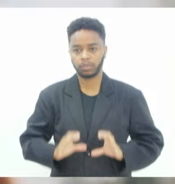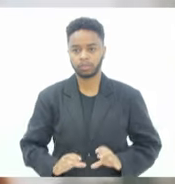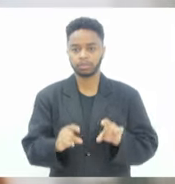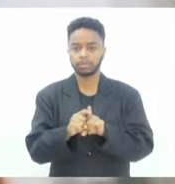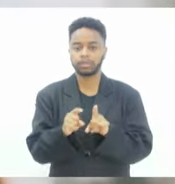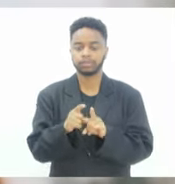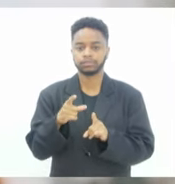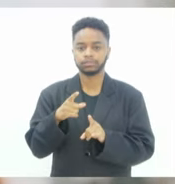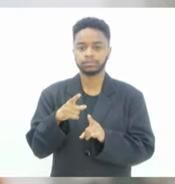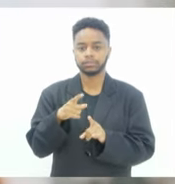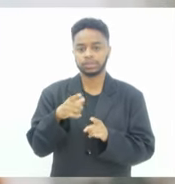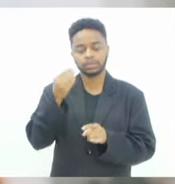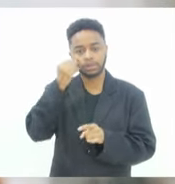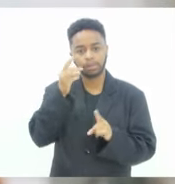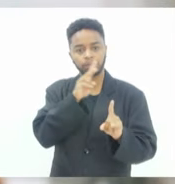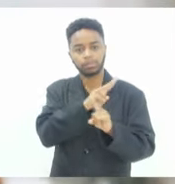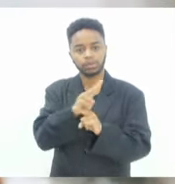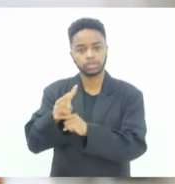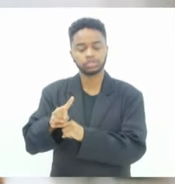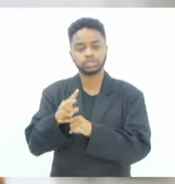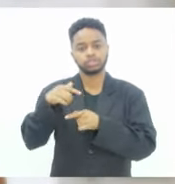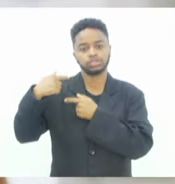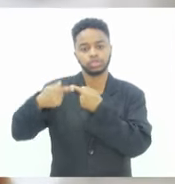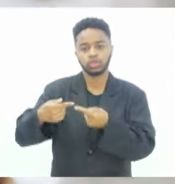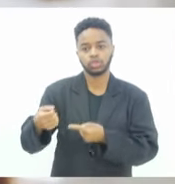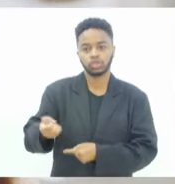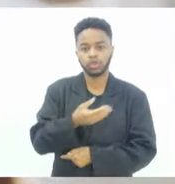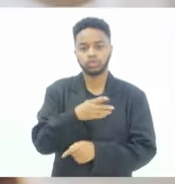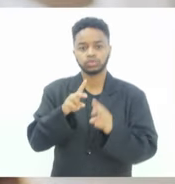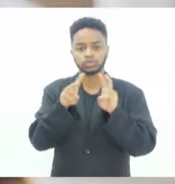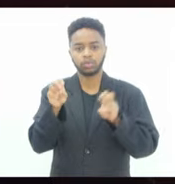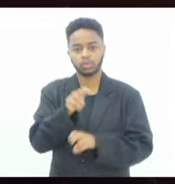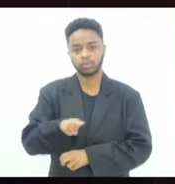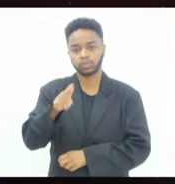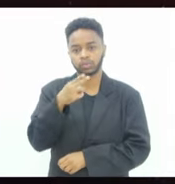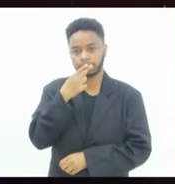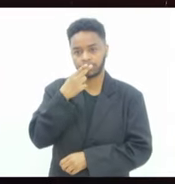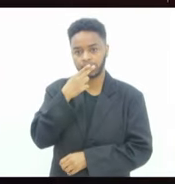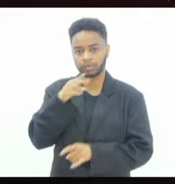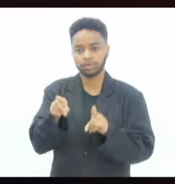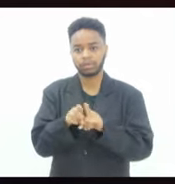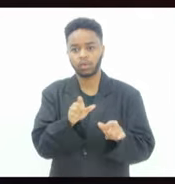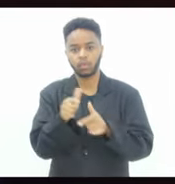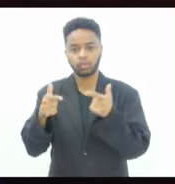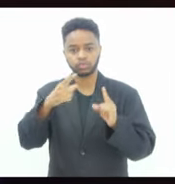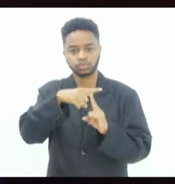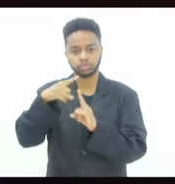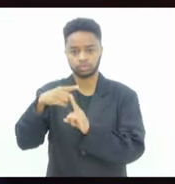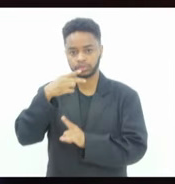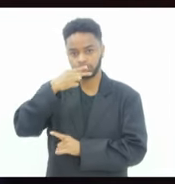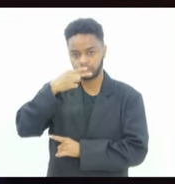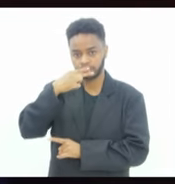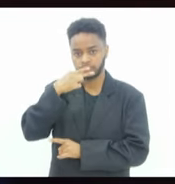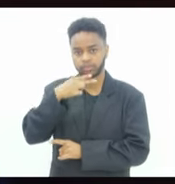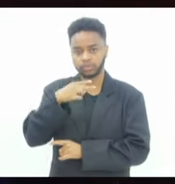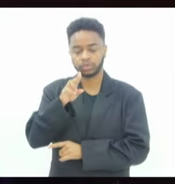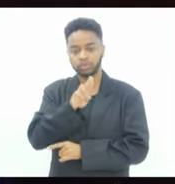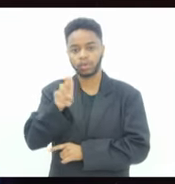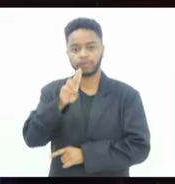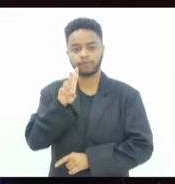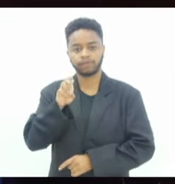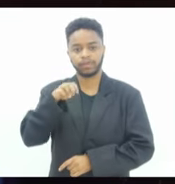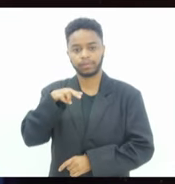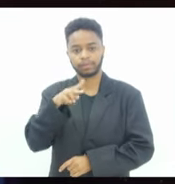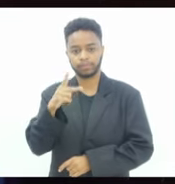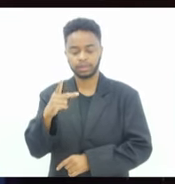de proteger as novas gerações dos perigos do uso não só do tabaco, como também de cigarros eletrônicos, o conhecido vape. O